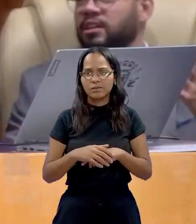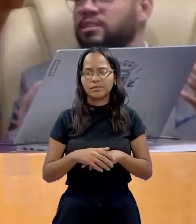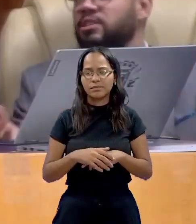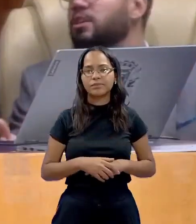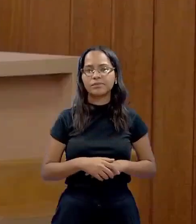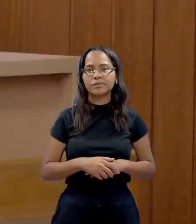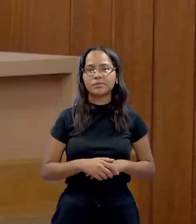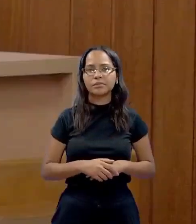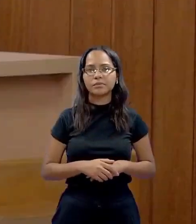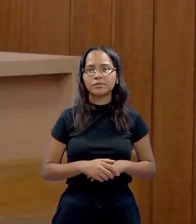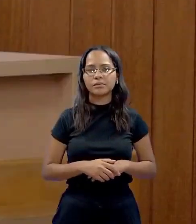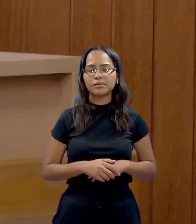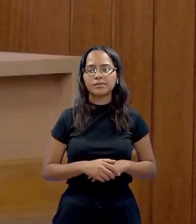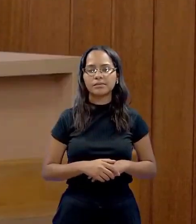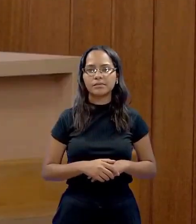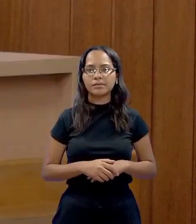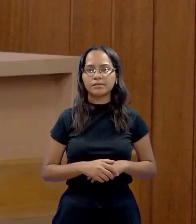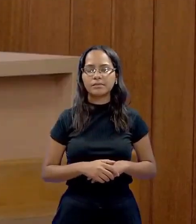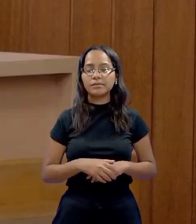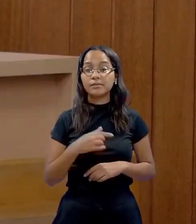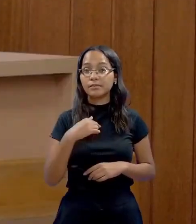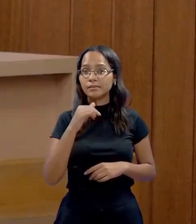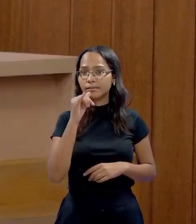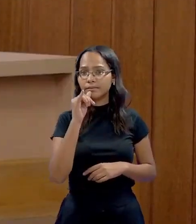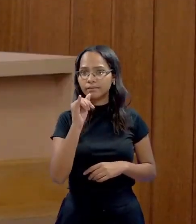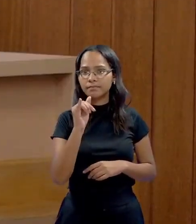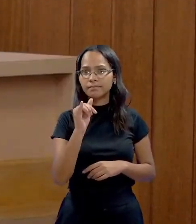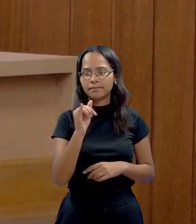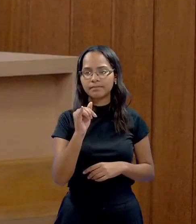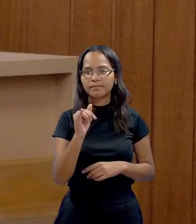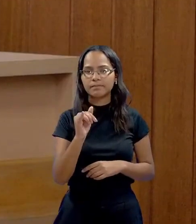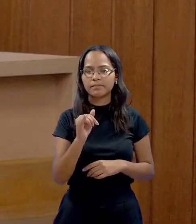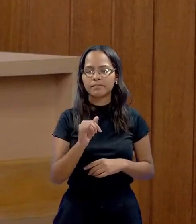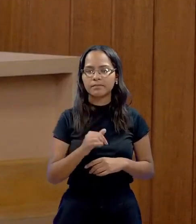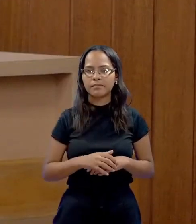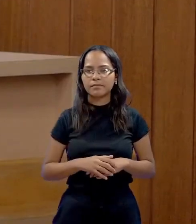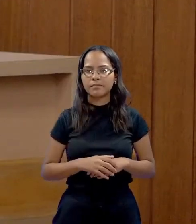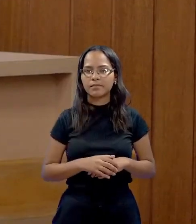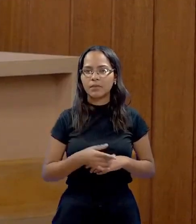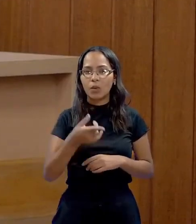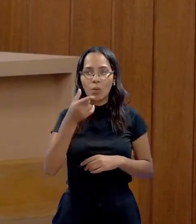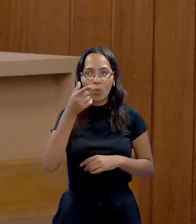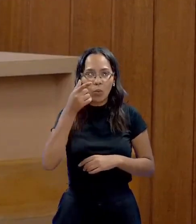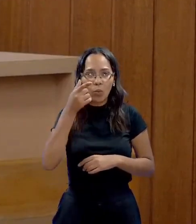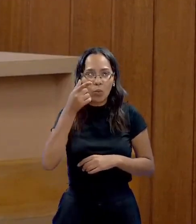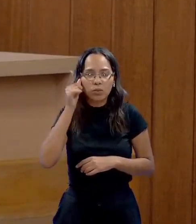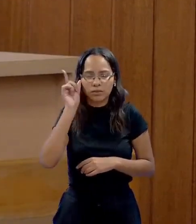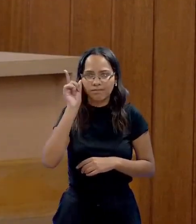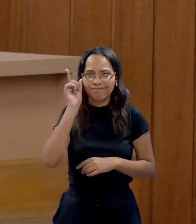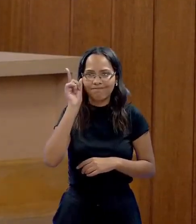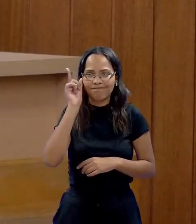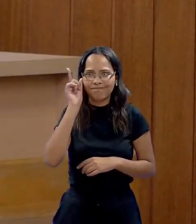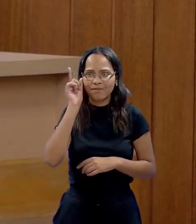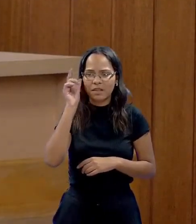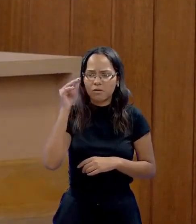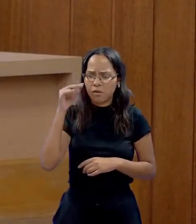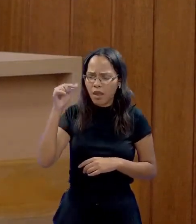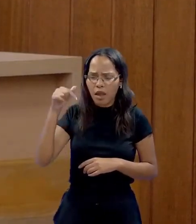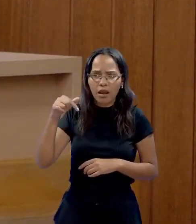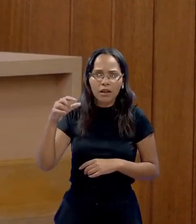mais um minuto. Dizendo o seguinte: ontem o que nós vimos aqui